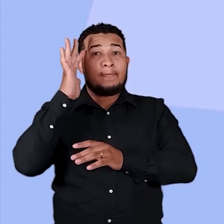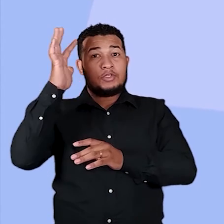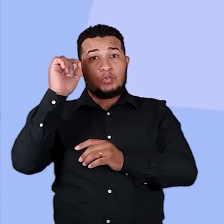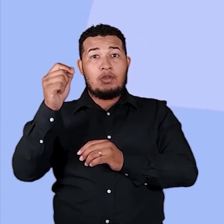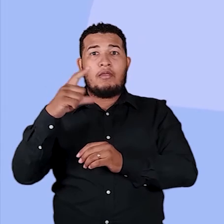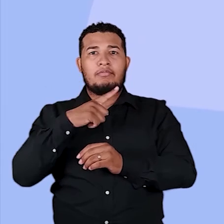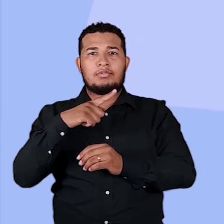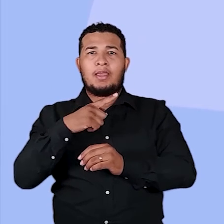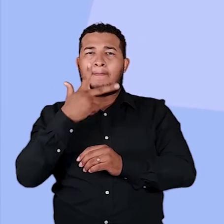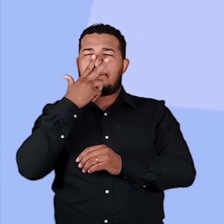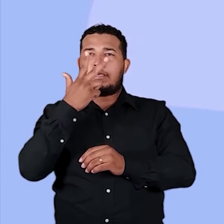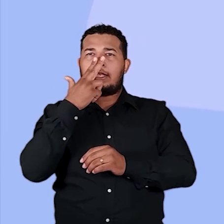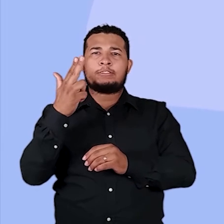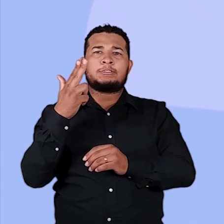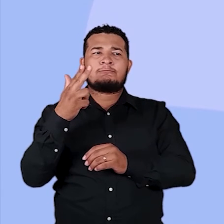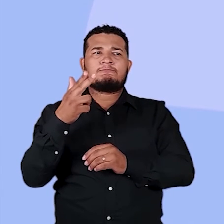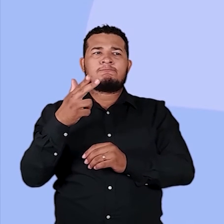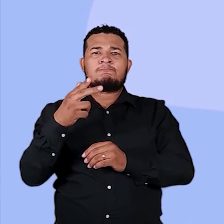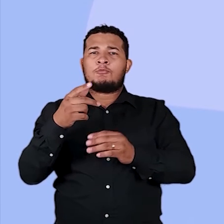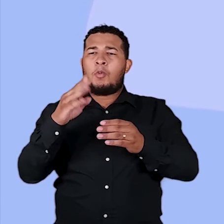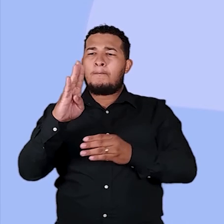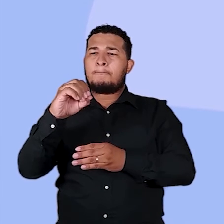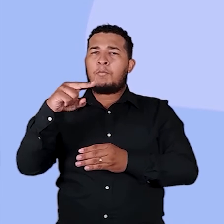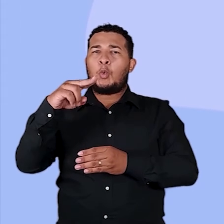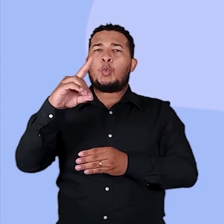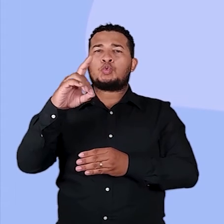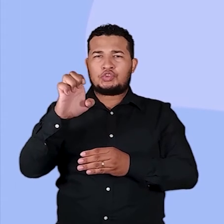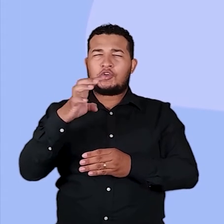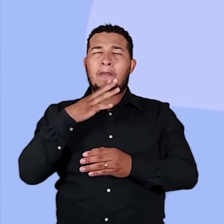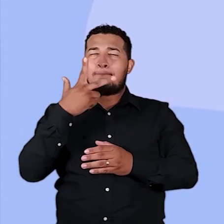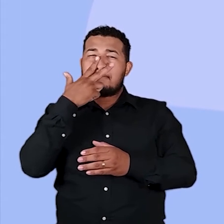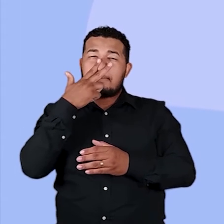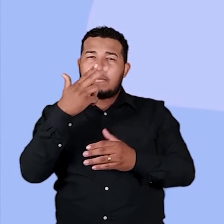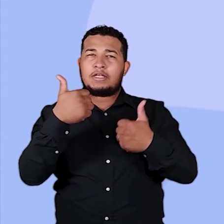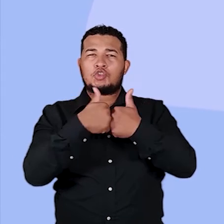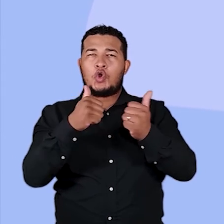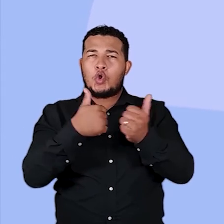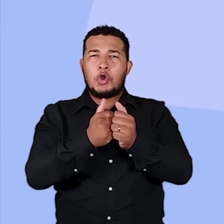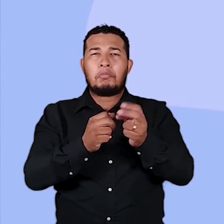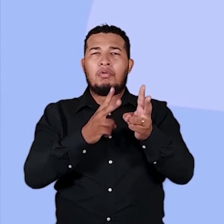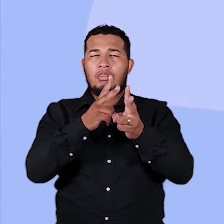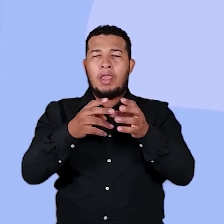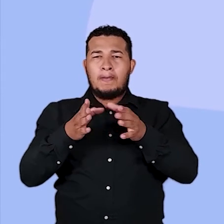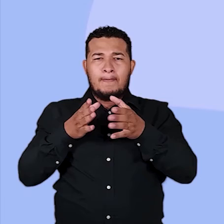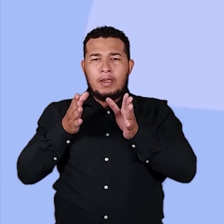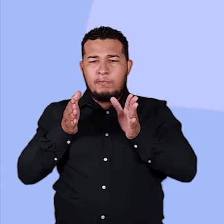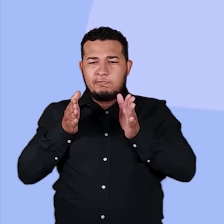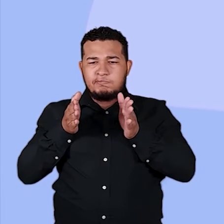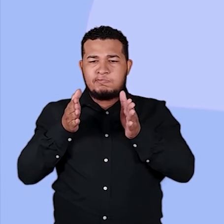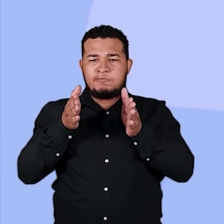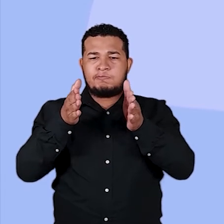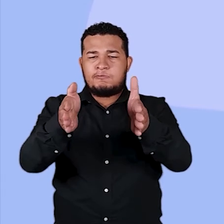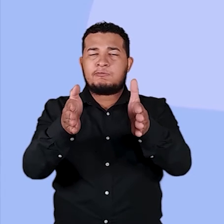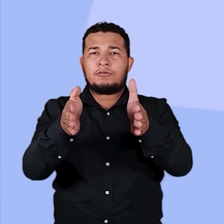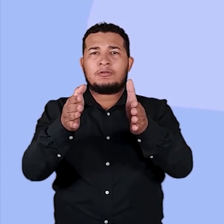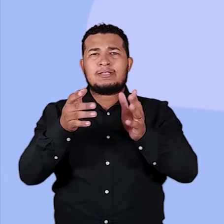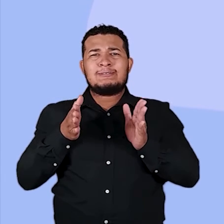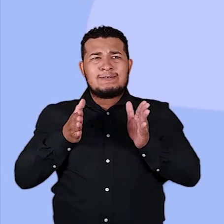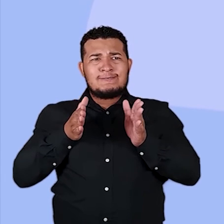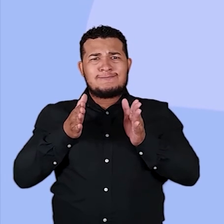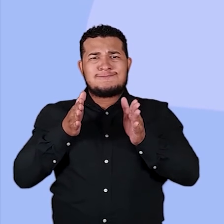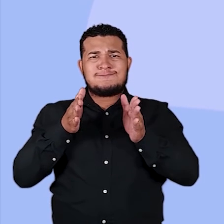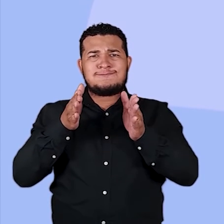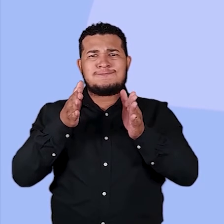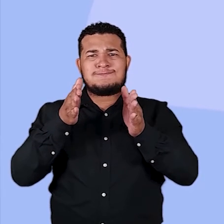um bonde descontrolado e ela pede para você se colocar no lugar de uma pessoa que está ali junto a uma